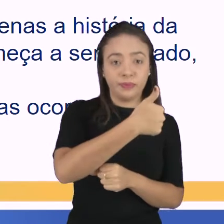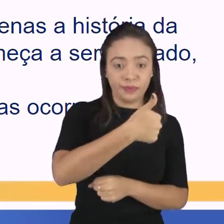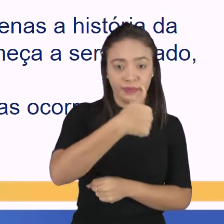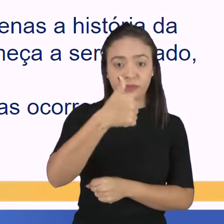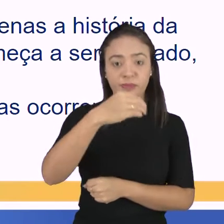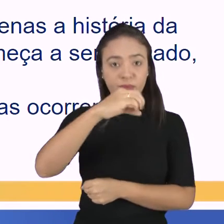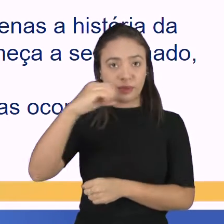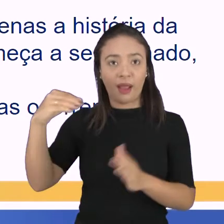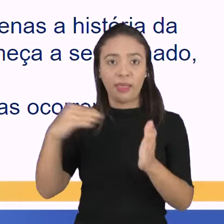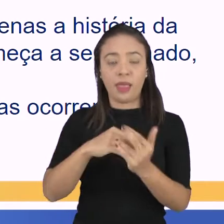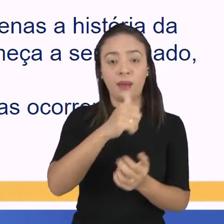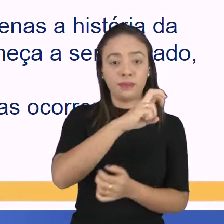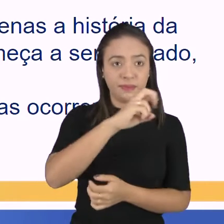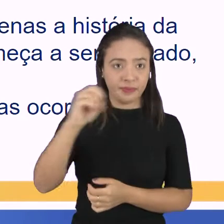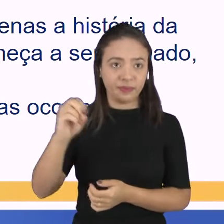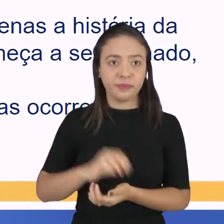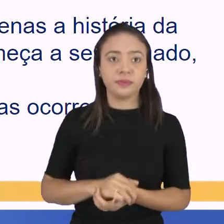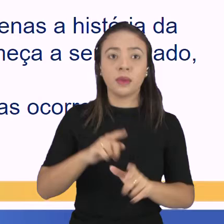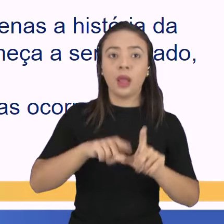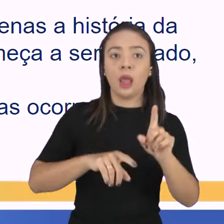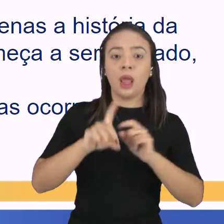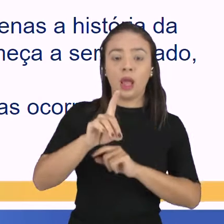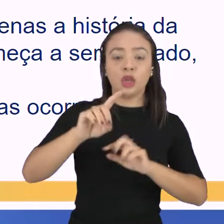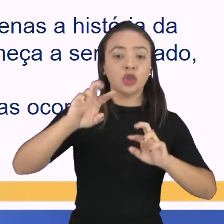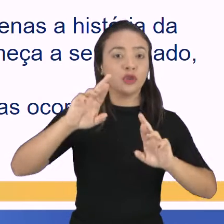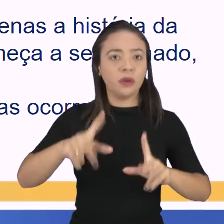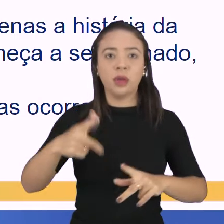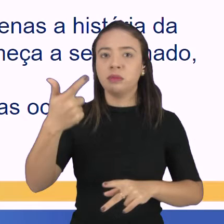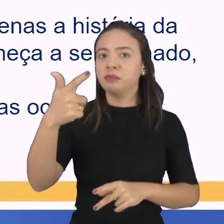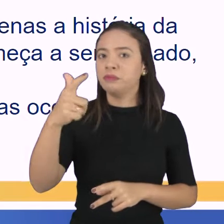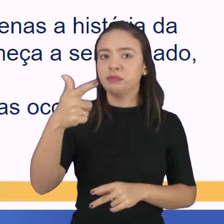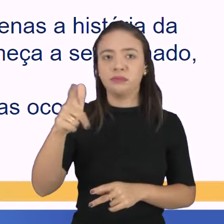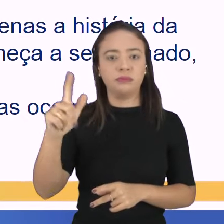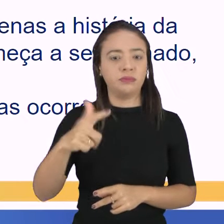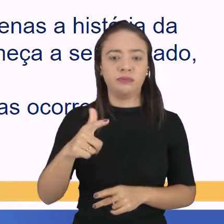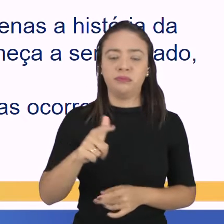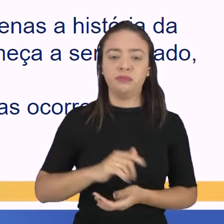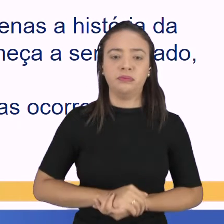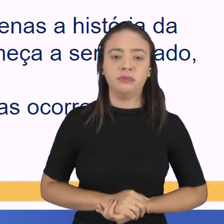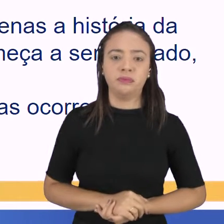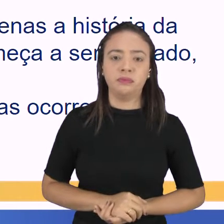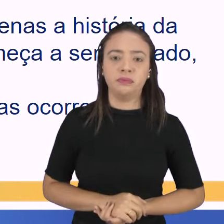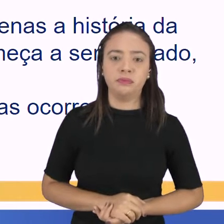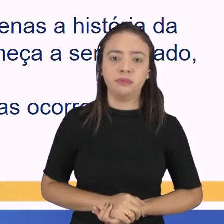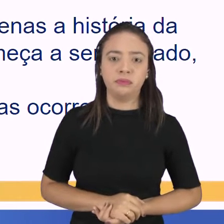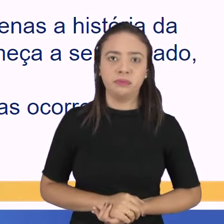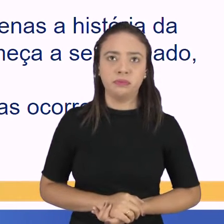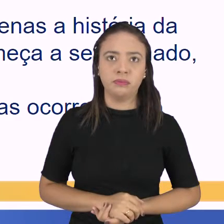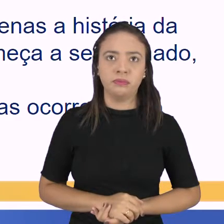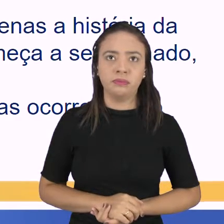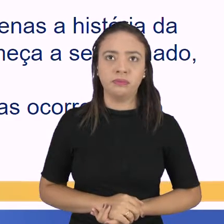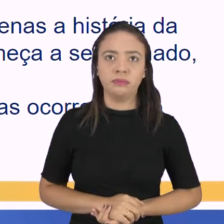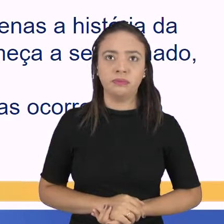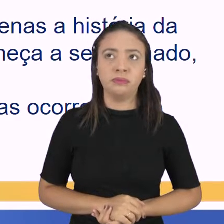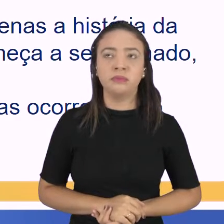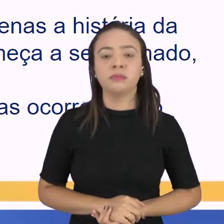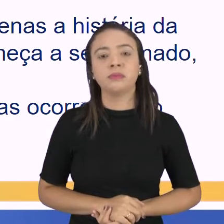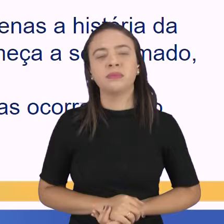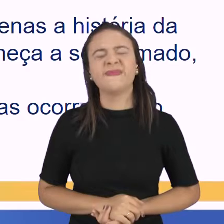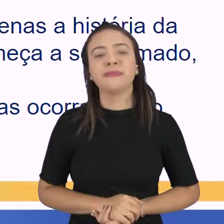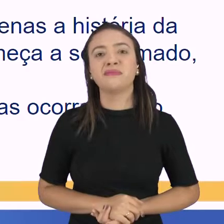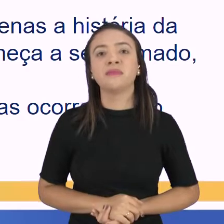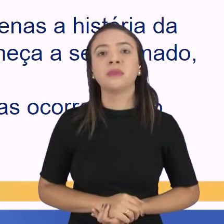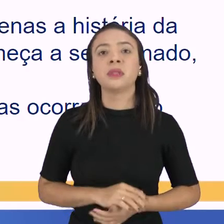letra D. Não há nenhuma diferença entre o Old e o Middle English. E aí, pessoal, qual dessas